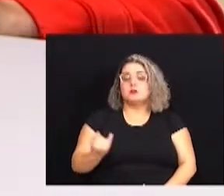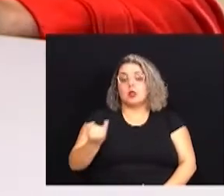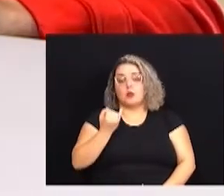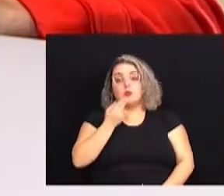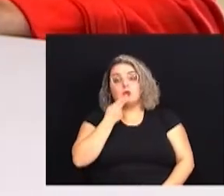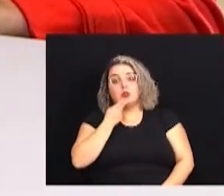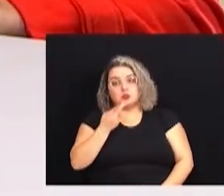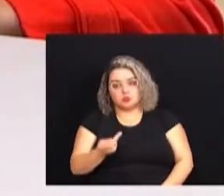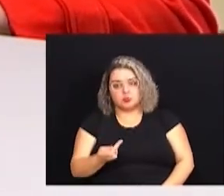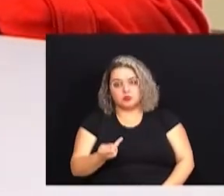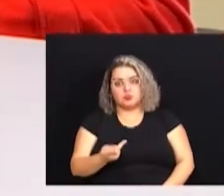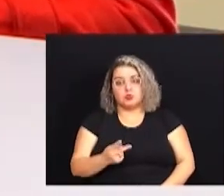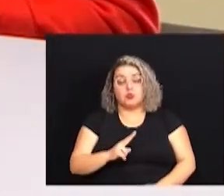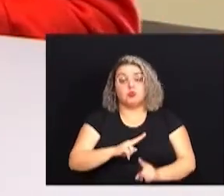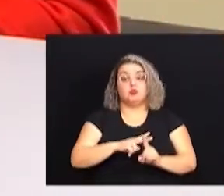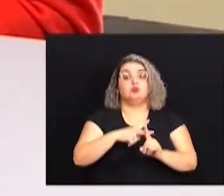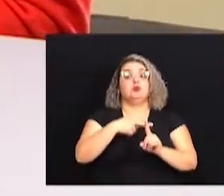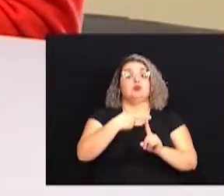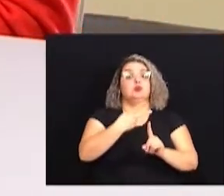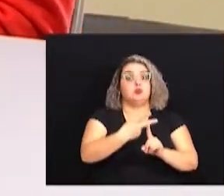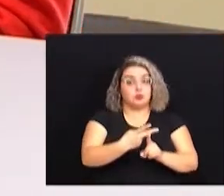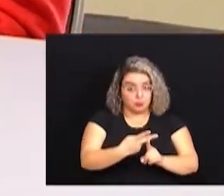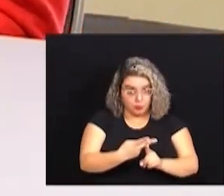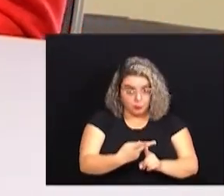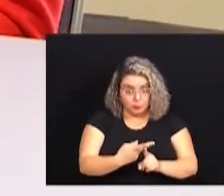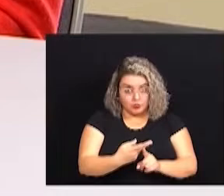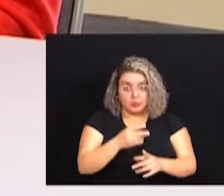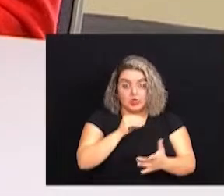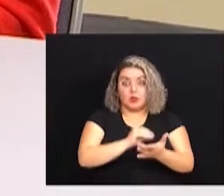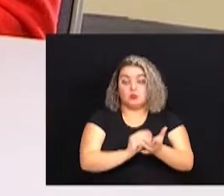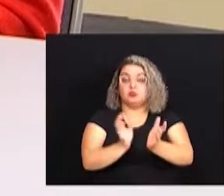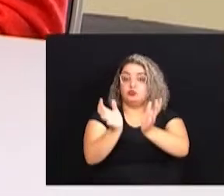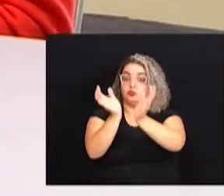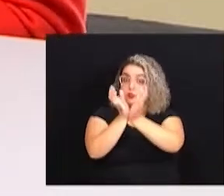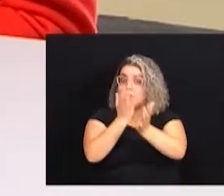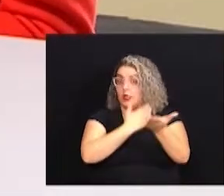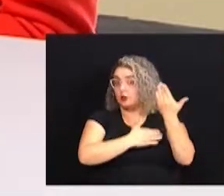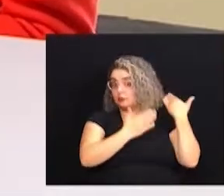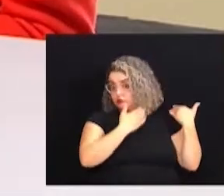E é importante ressaltar que está o dobro do preço da última Copa,